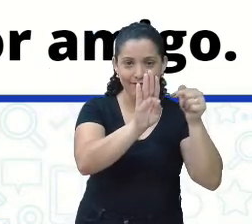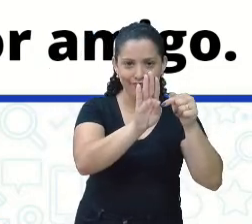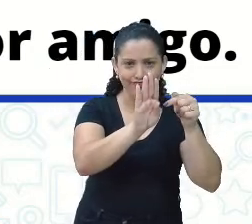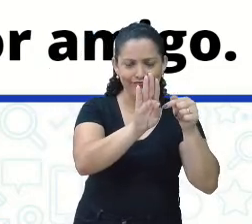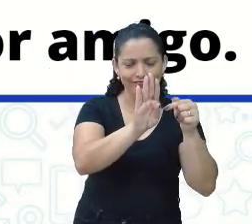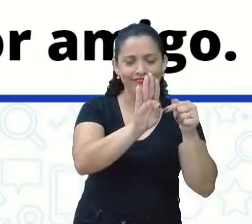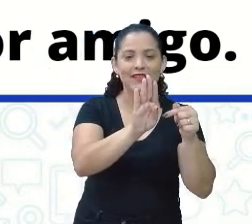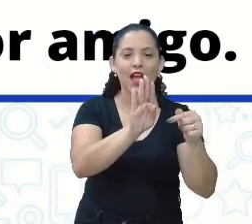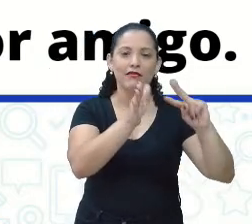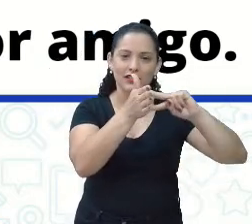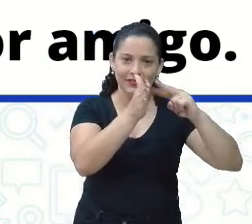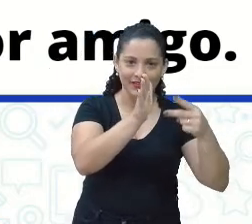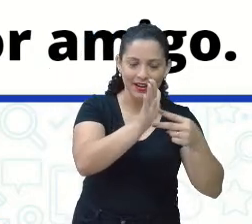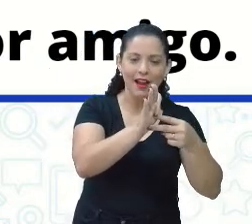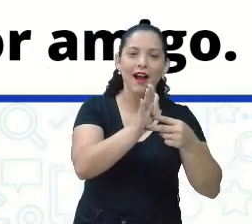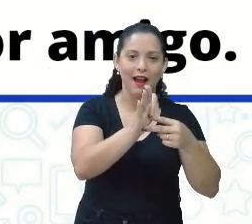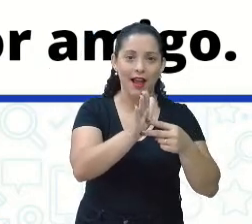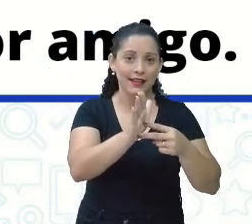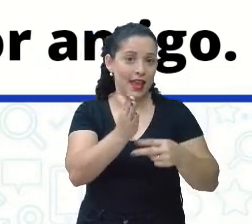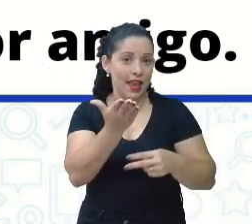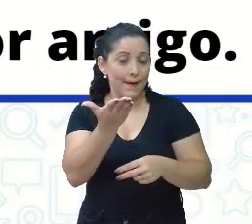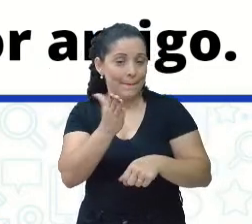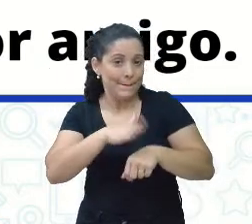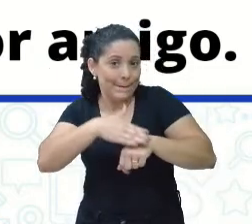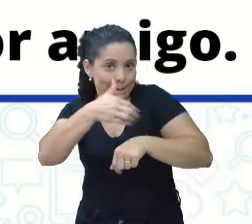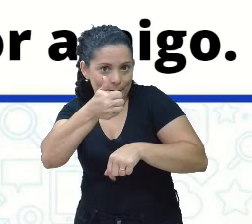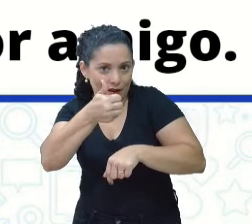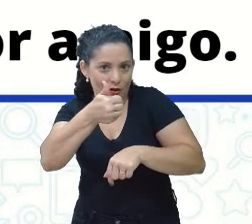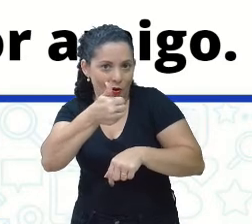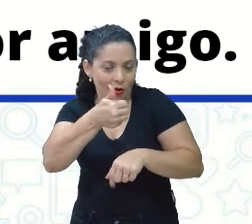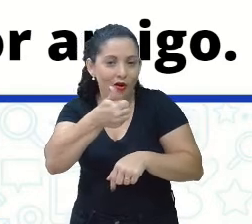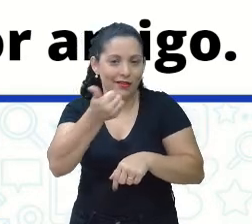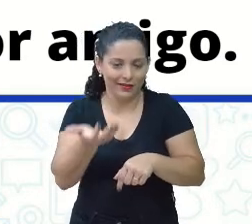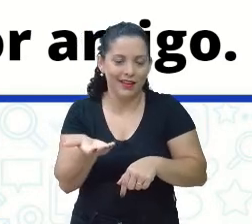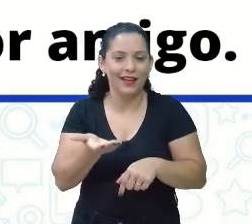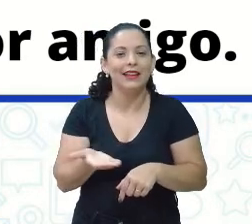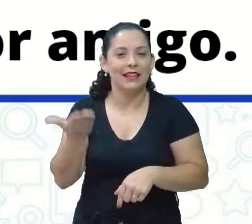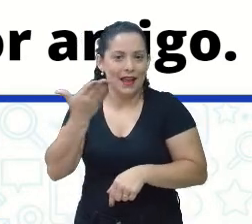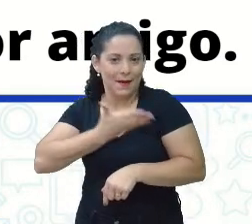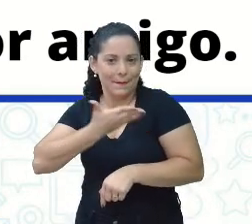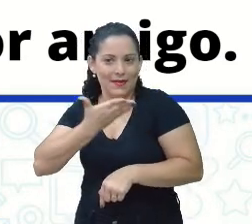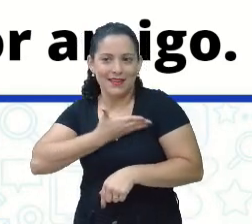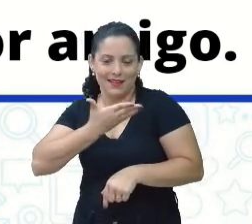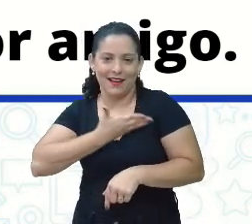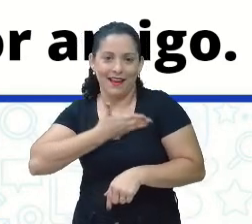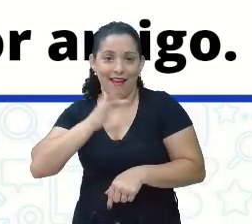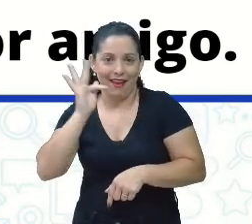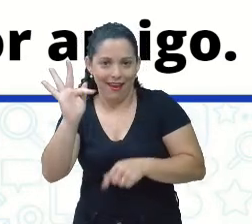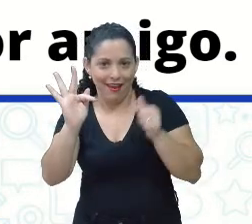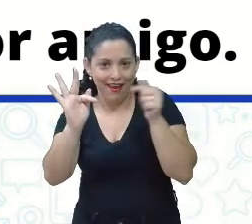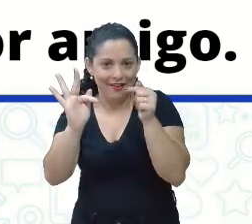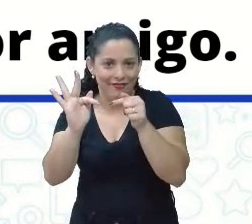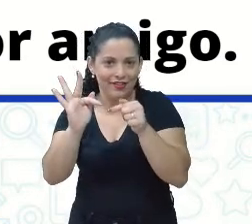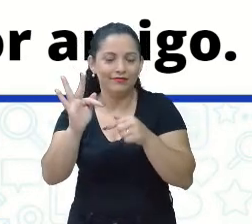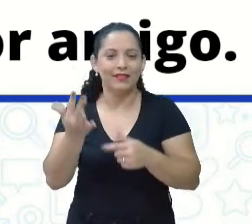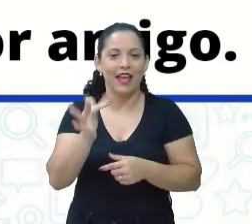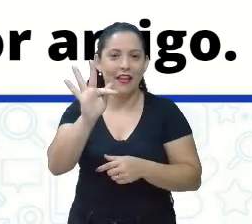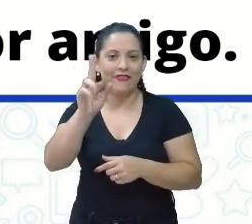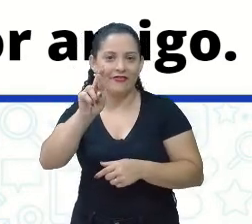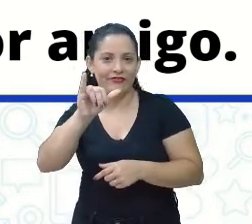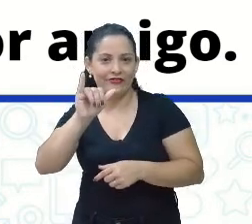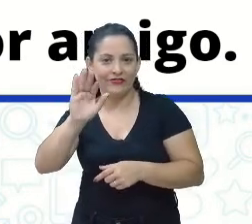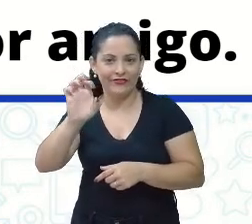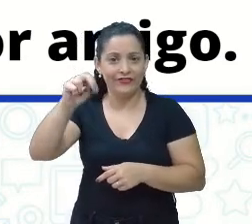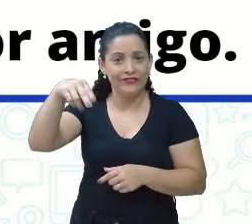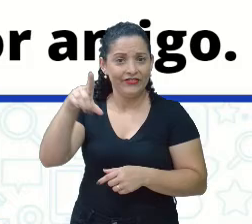F de forever, tá? Melhores amigas para sempre. He is my best friend. Nesse caso aqui, amigo, né? Ele